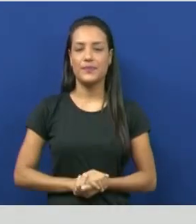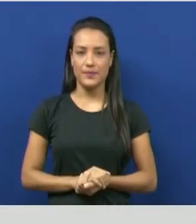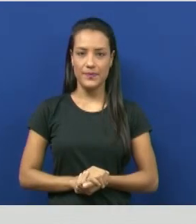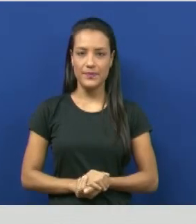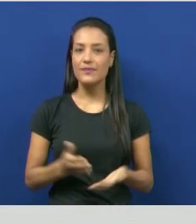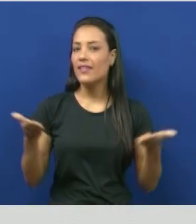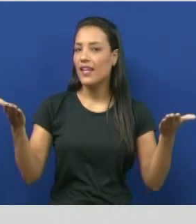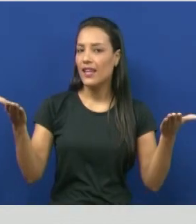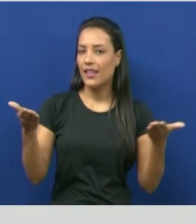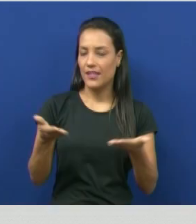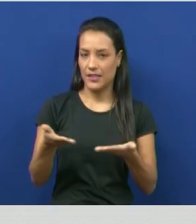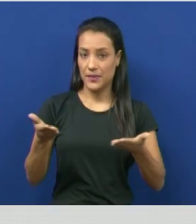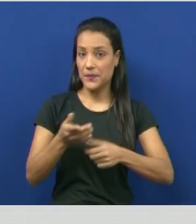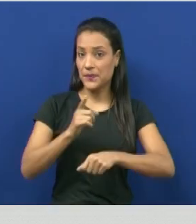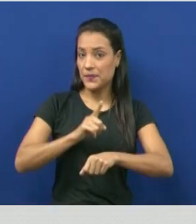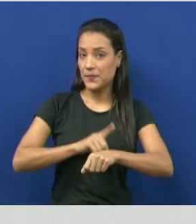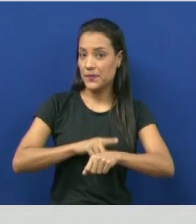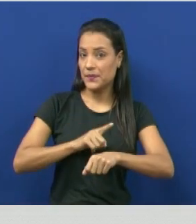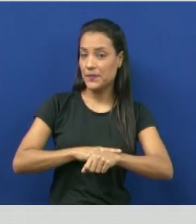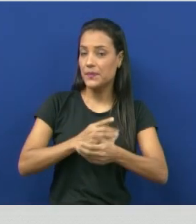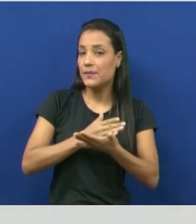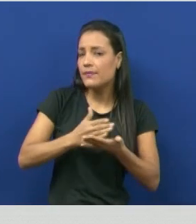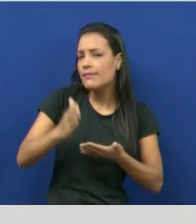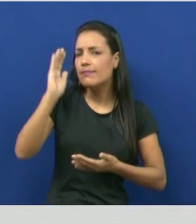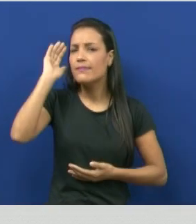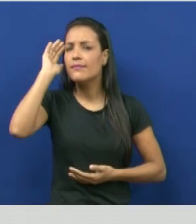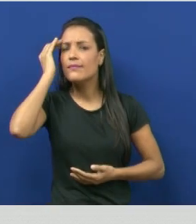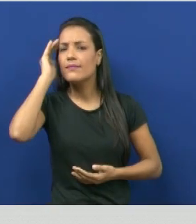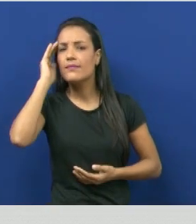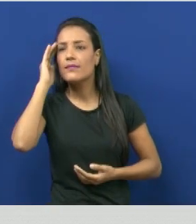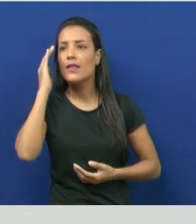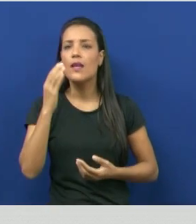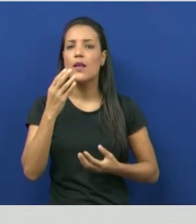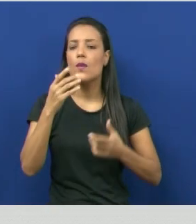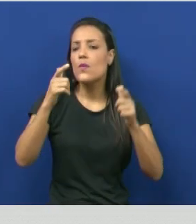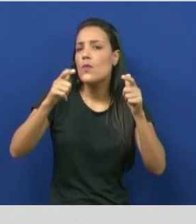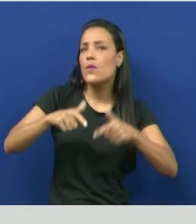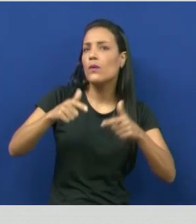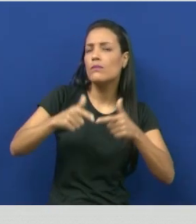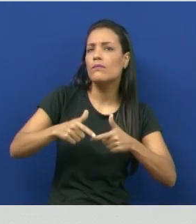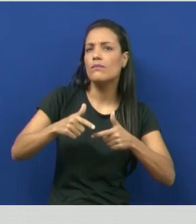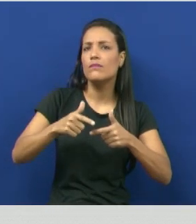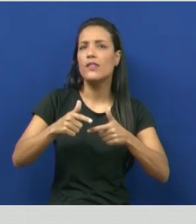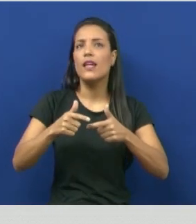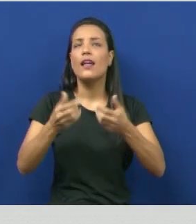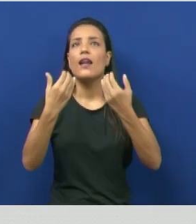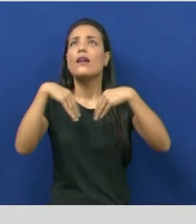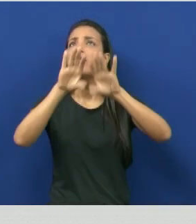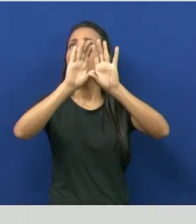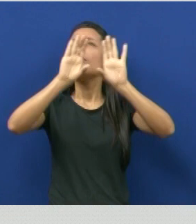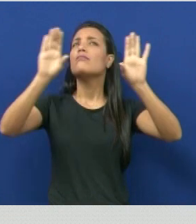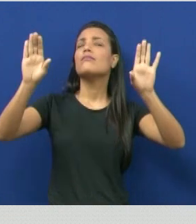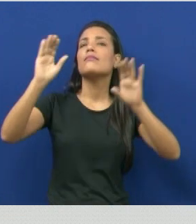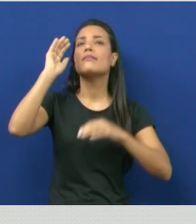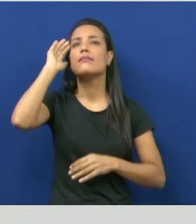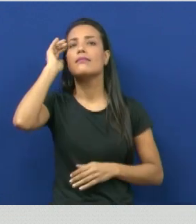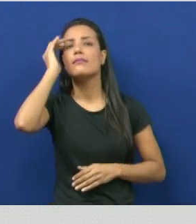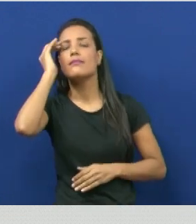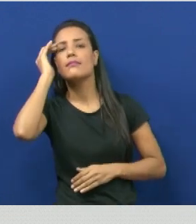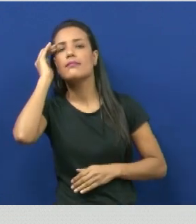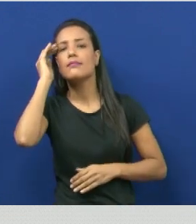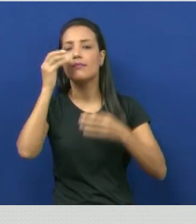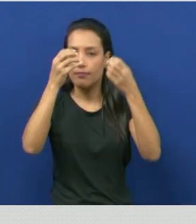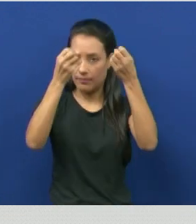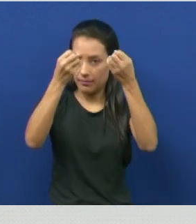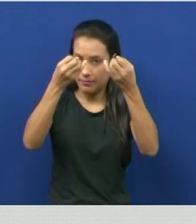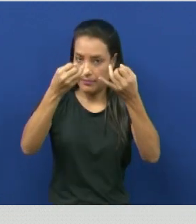Então agora chegou a hora da gente entender da onde que vem essa observação do céu. Essa observação do céu é